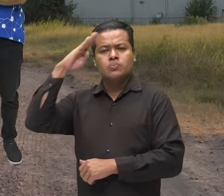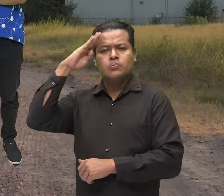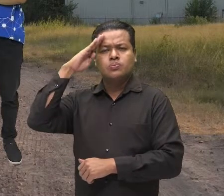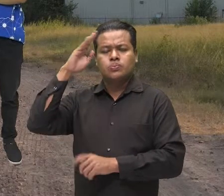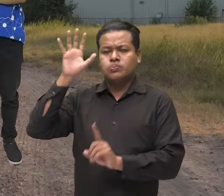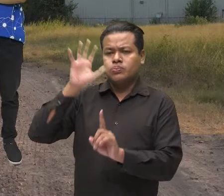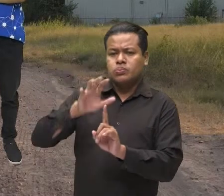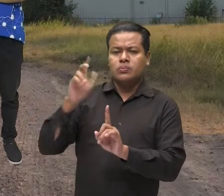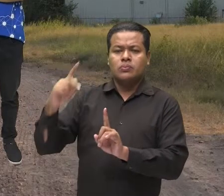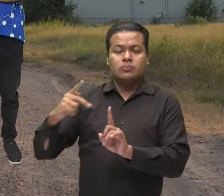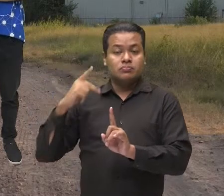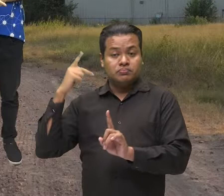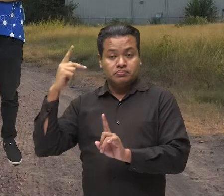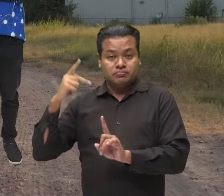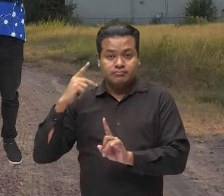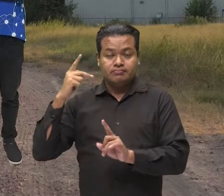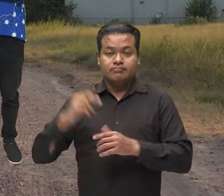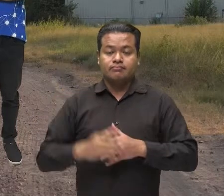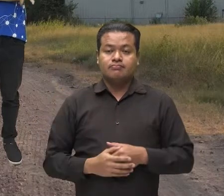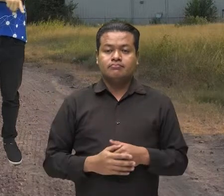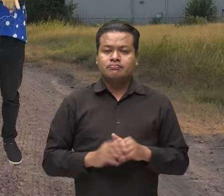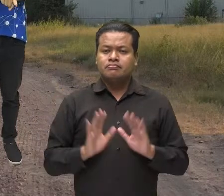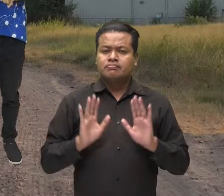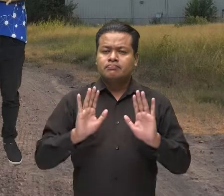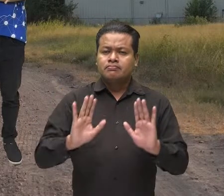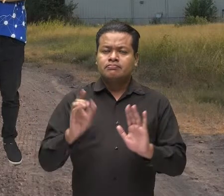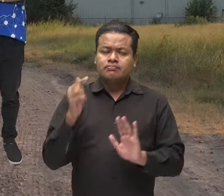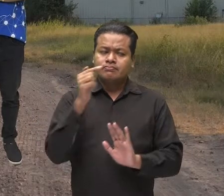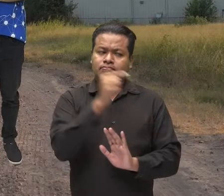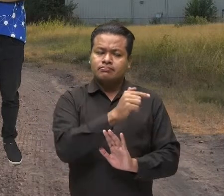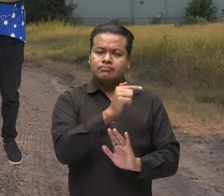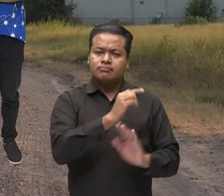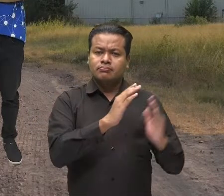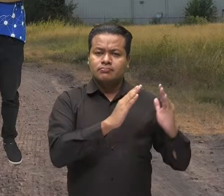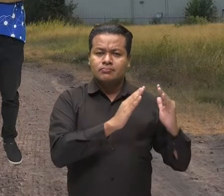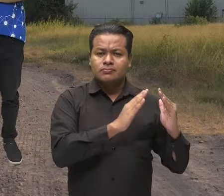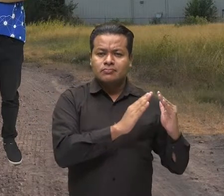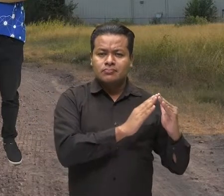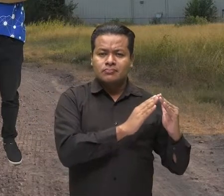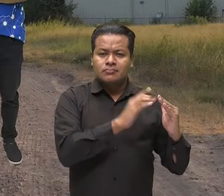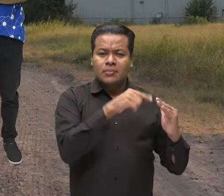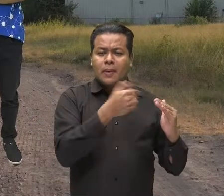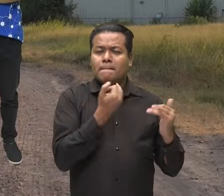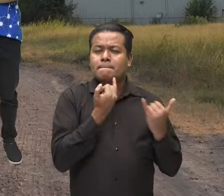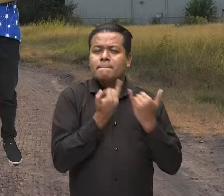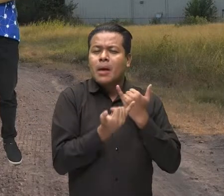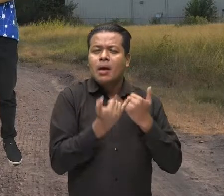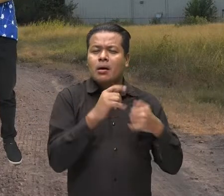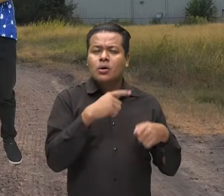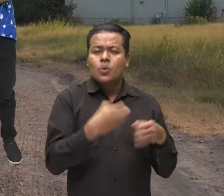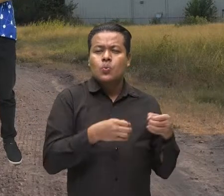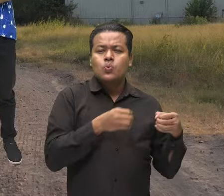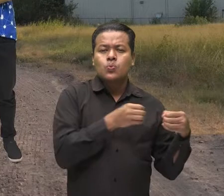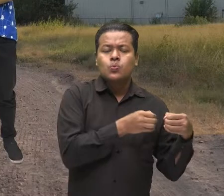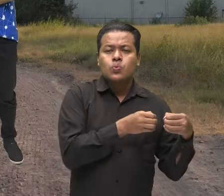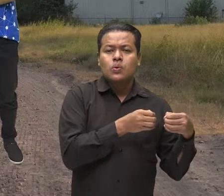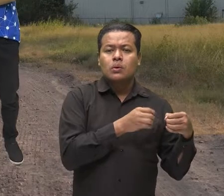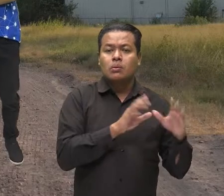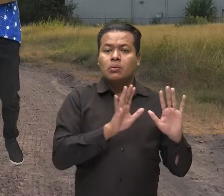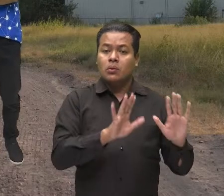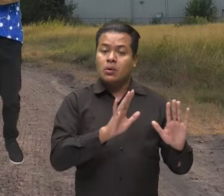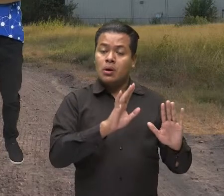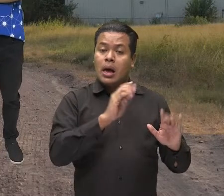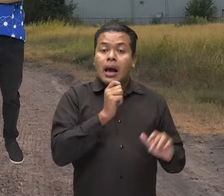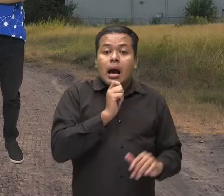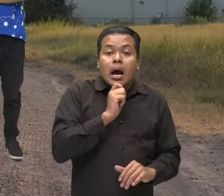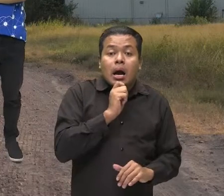influência política. E esse país vizinho dos Estados Unidos, aí, que é o México, ele é considerado um país em desenvolvimento, né? O